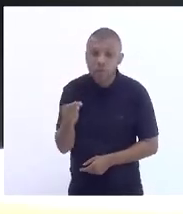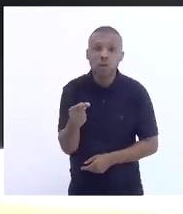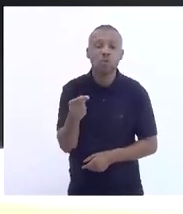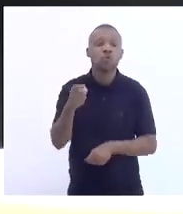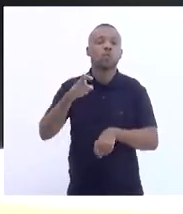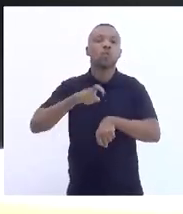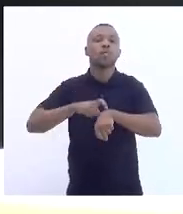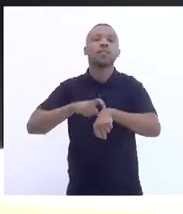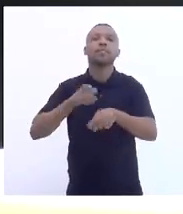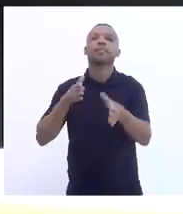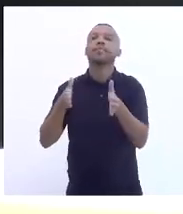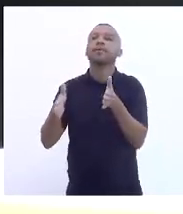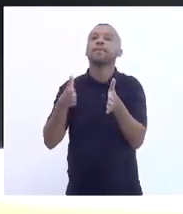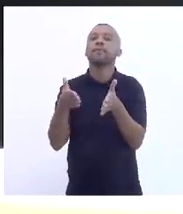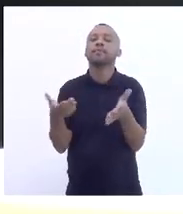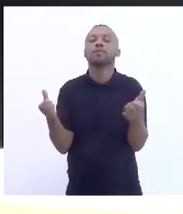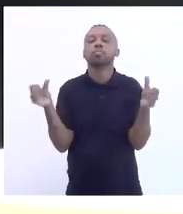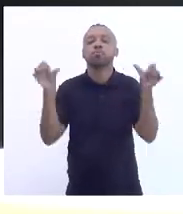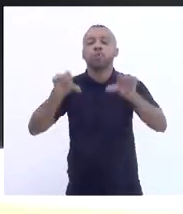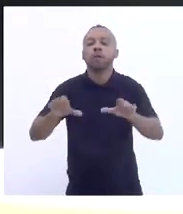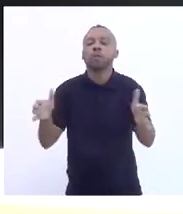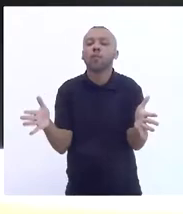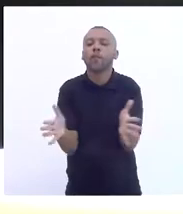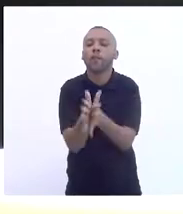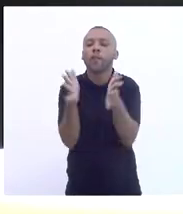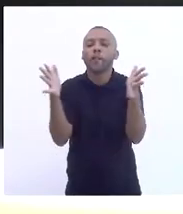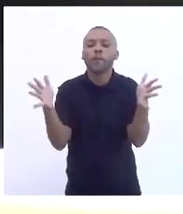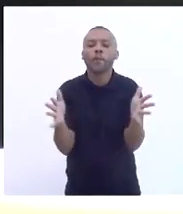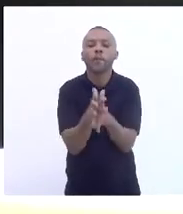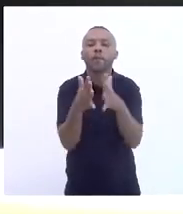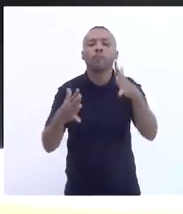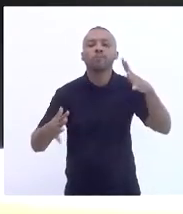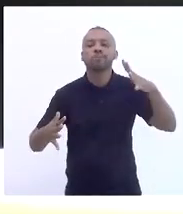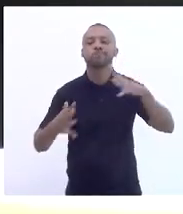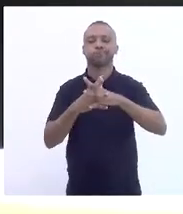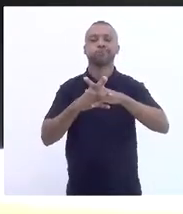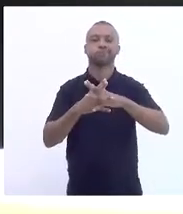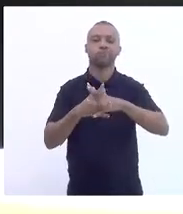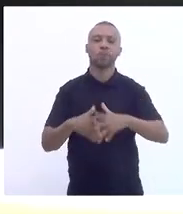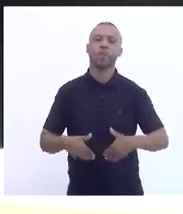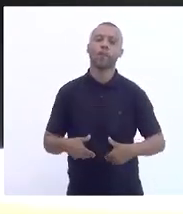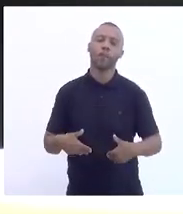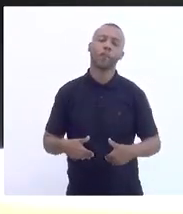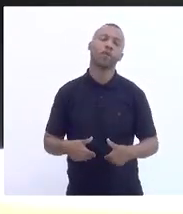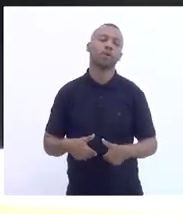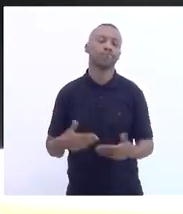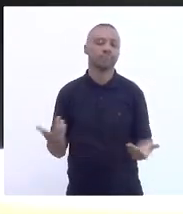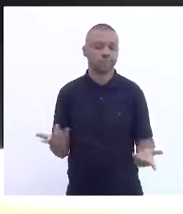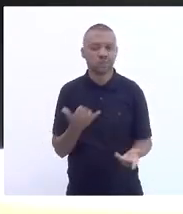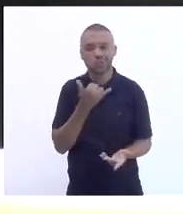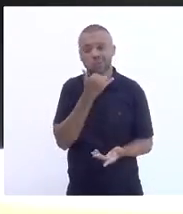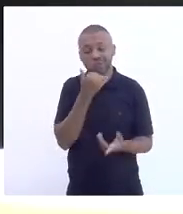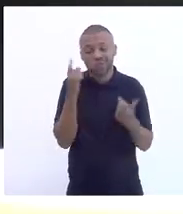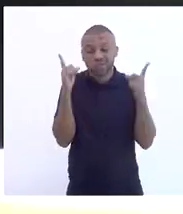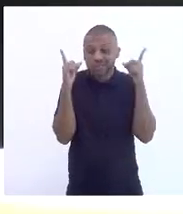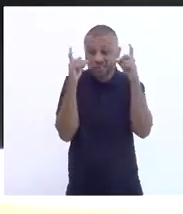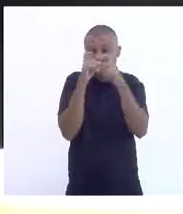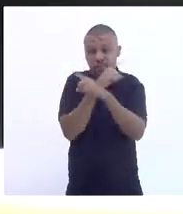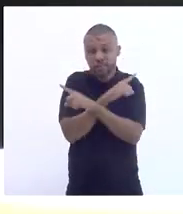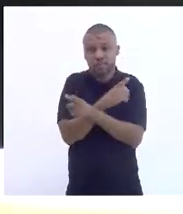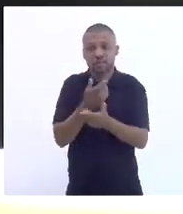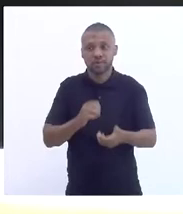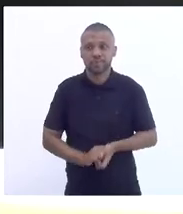período de empobrecimento de extrema pobreza Fun e é muito sintomático né nos